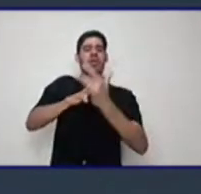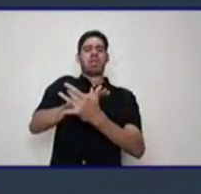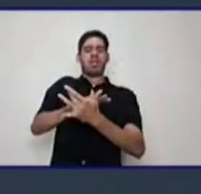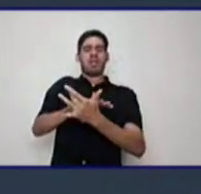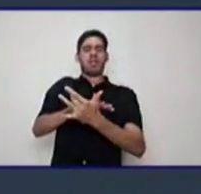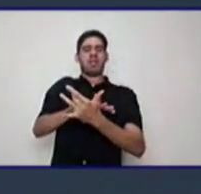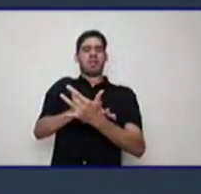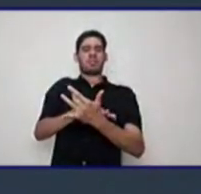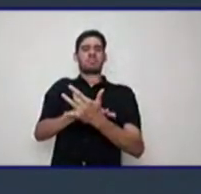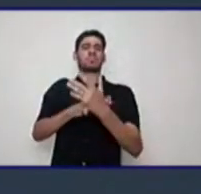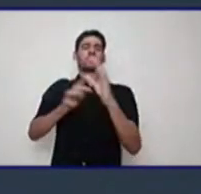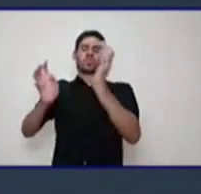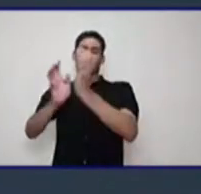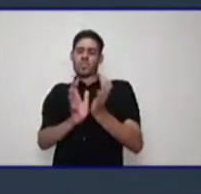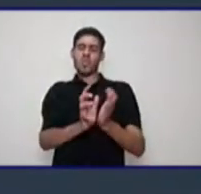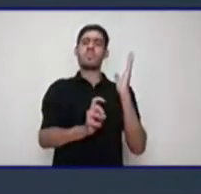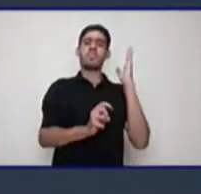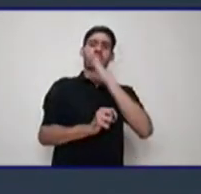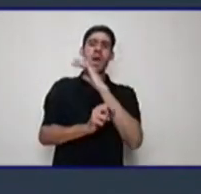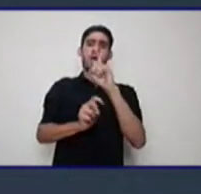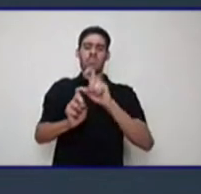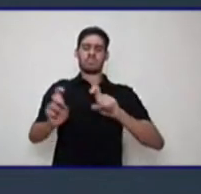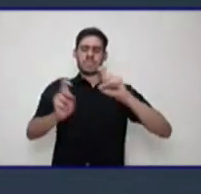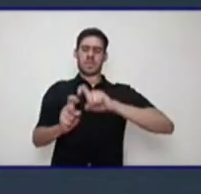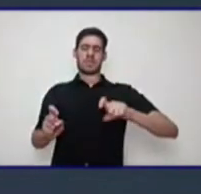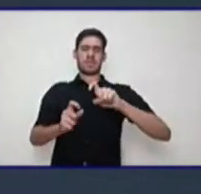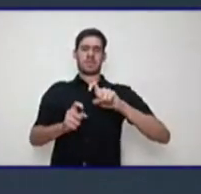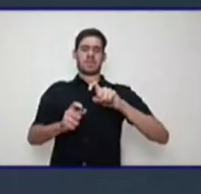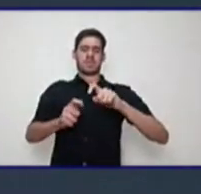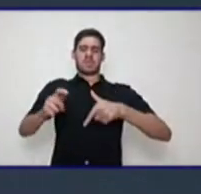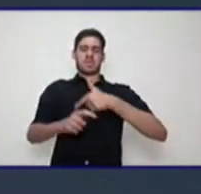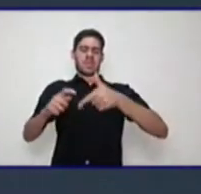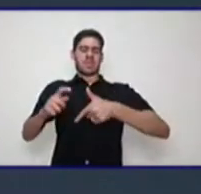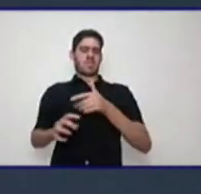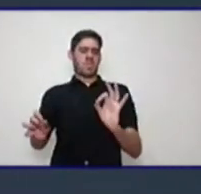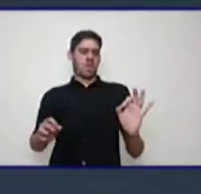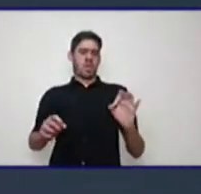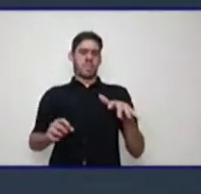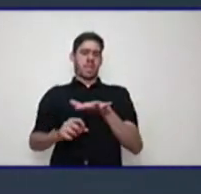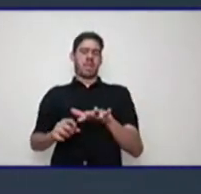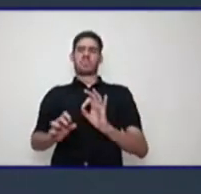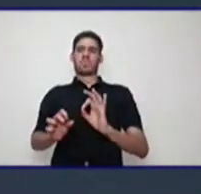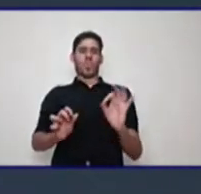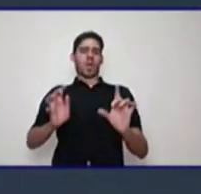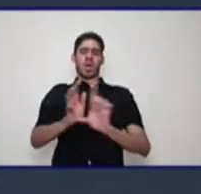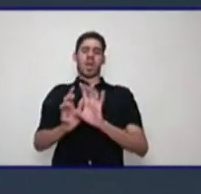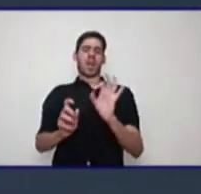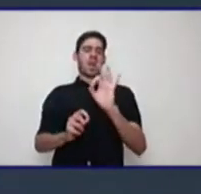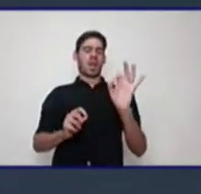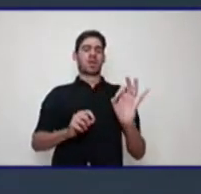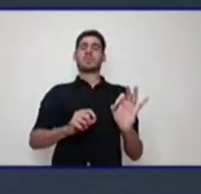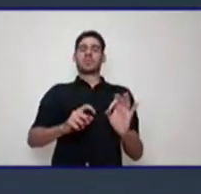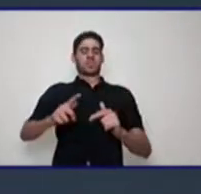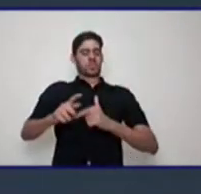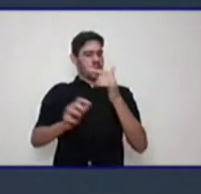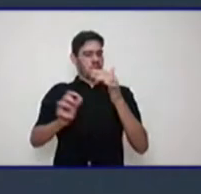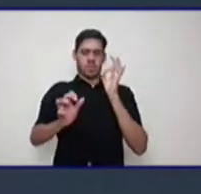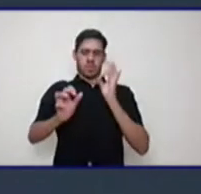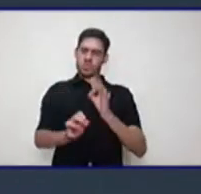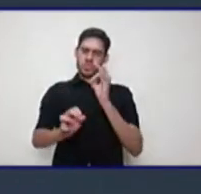as milícias digitais, não atuam em terra de ninguém. Por mais trabalho que isso possa dar à justiça eleitoral,